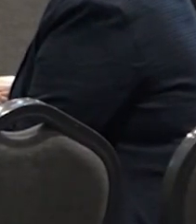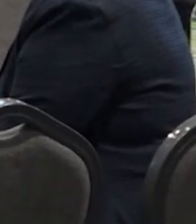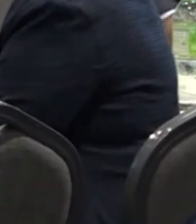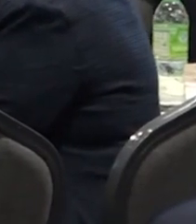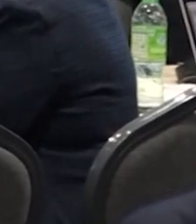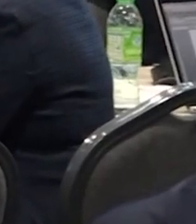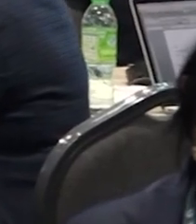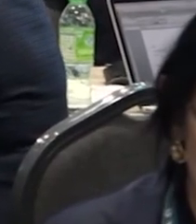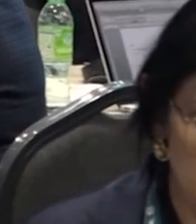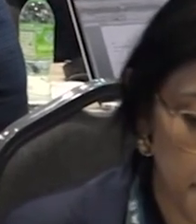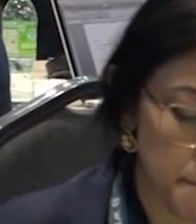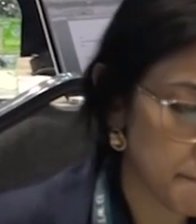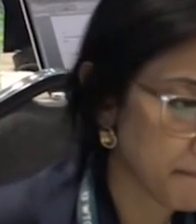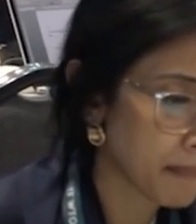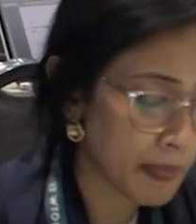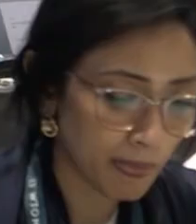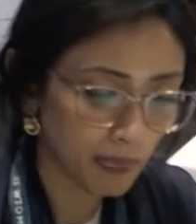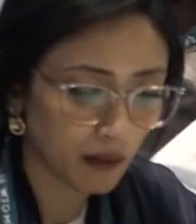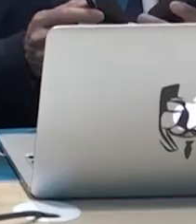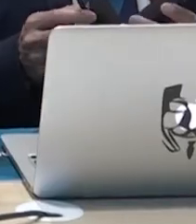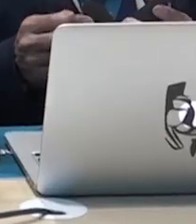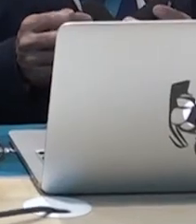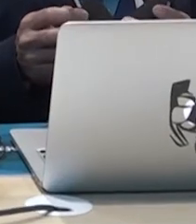fomos oportunidade de manação membro OMK Sira, a Turona.